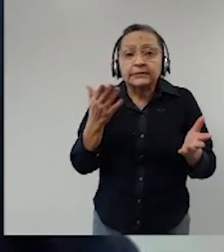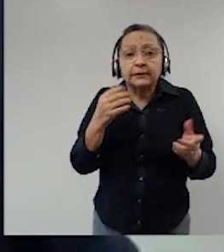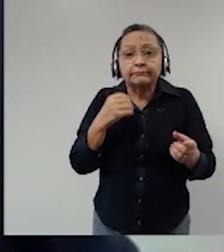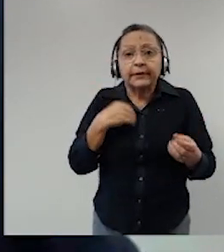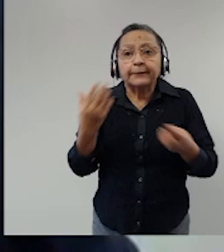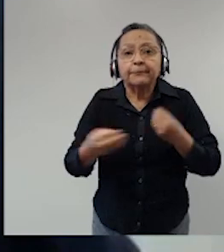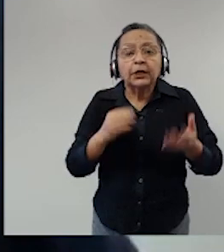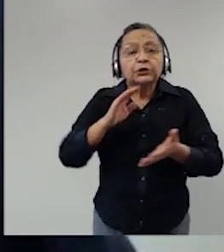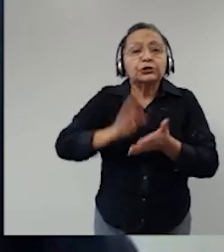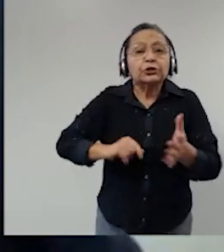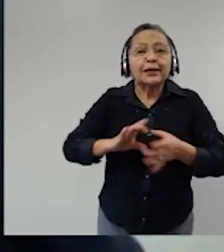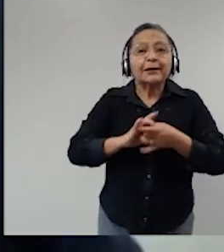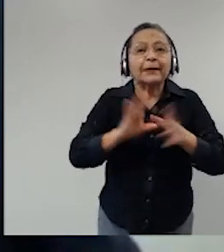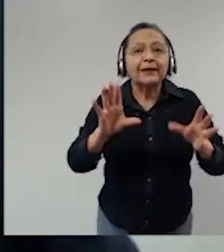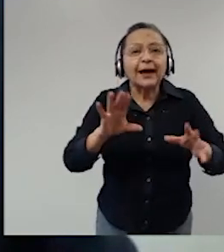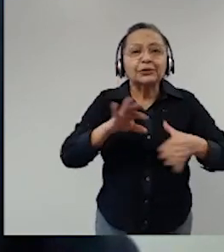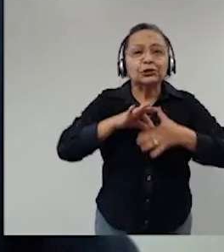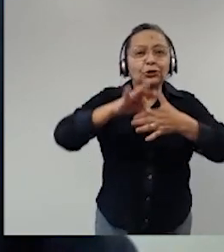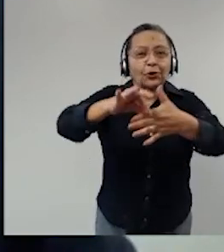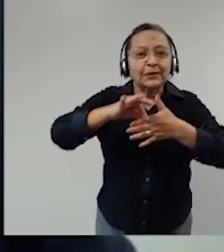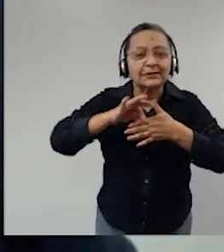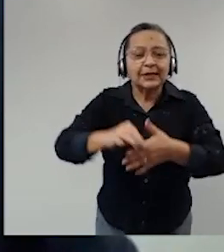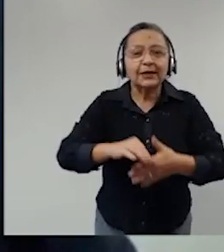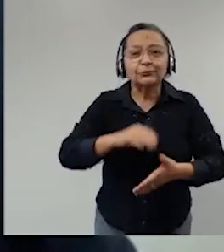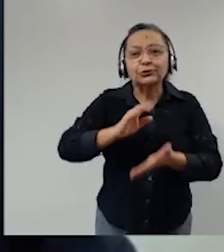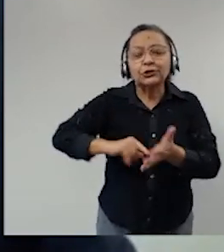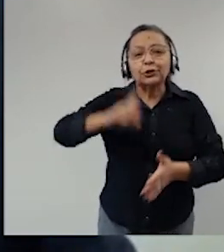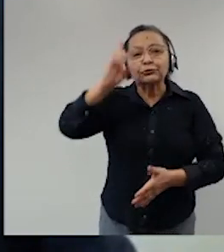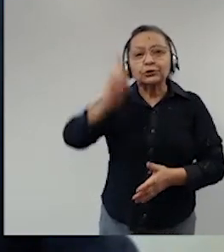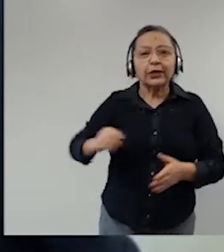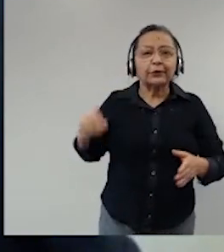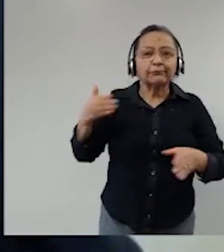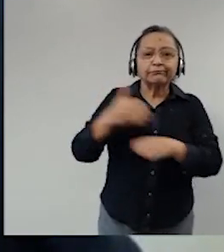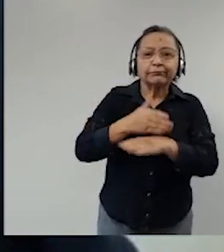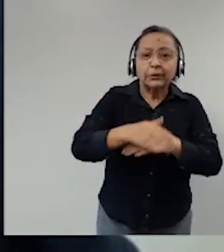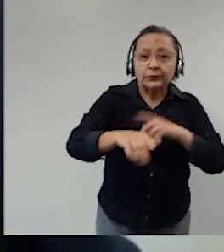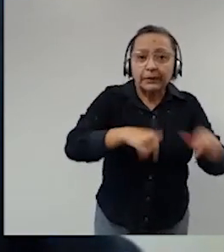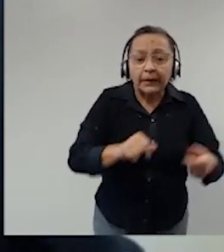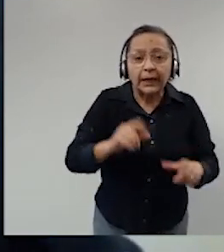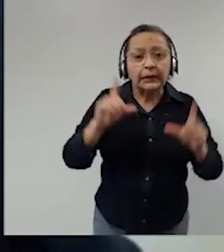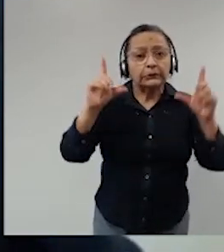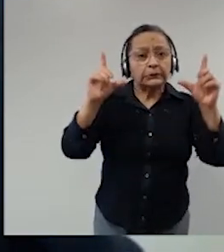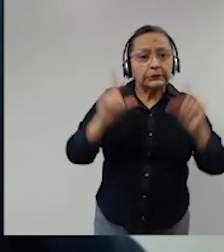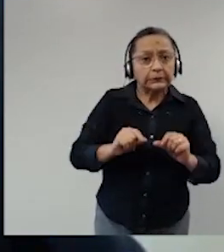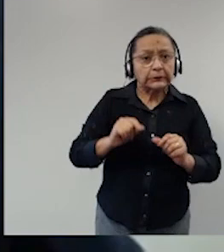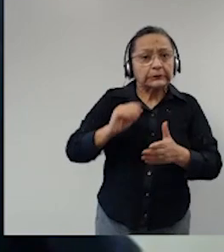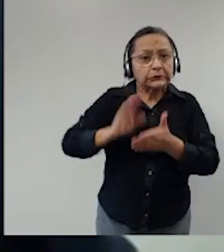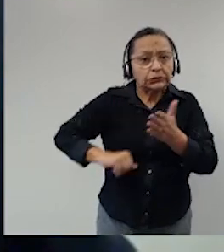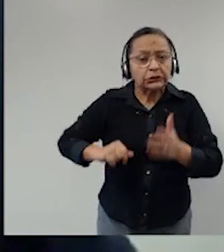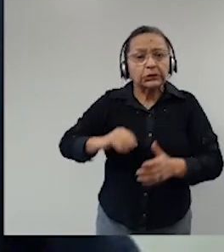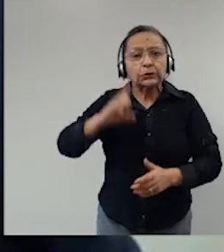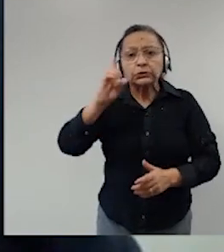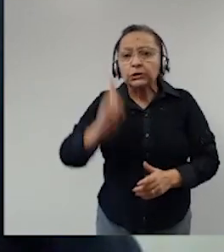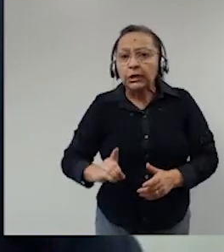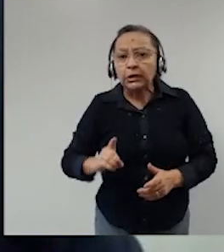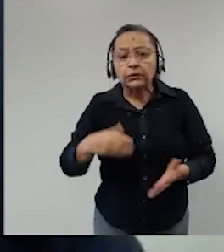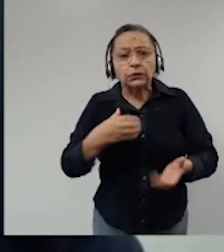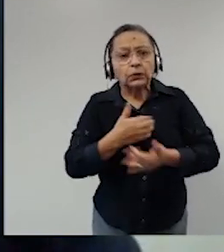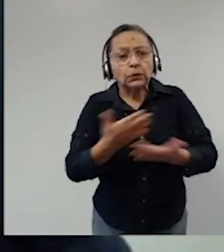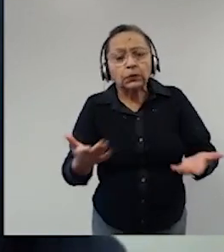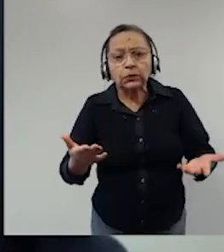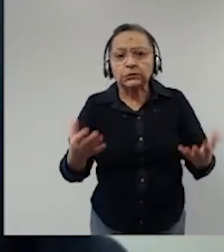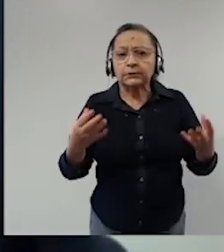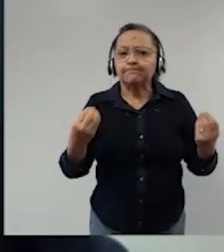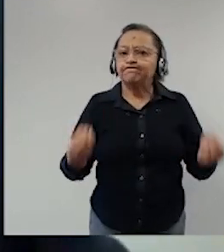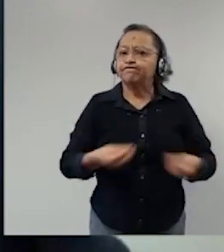a liberdade de locomoção, o direito ao trabalho, né? Restringindo a atividade econômica, e só com a informação